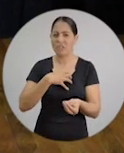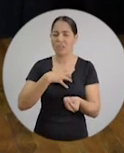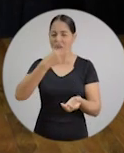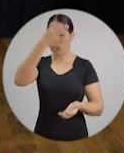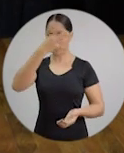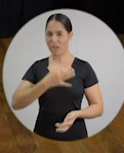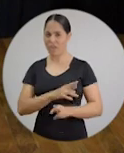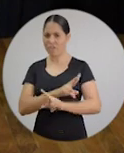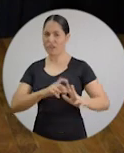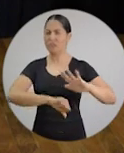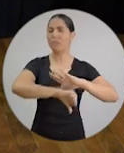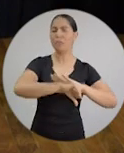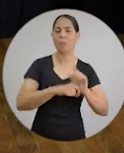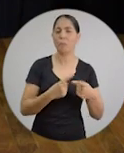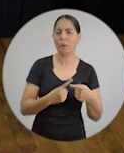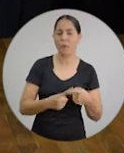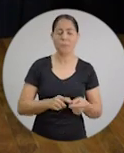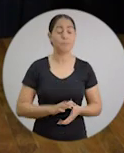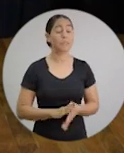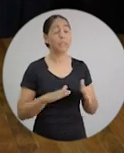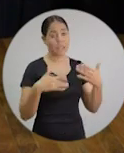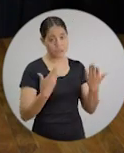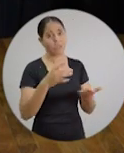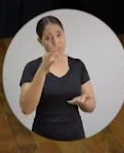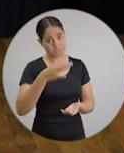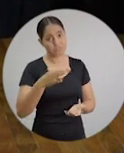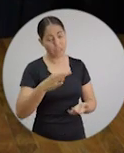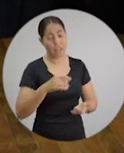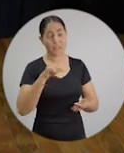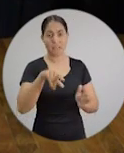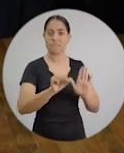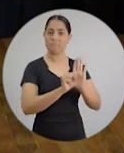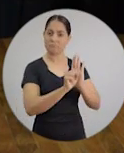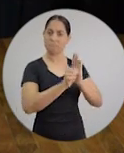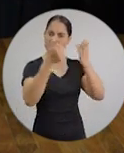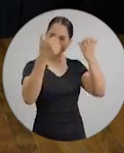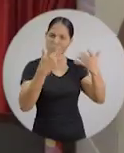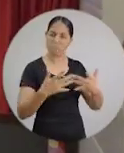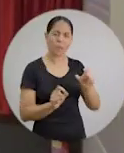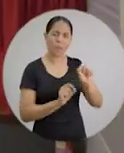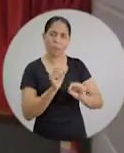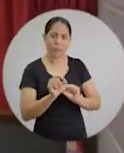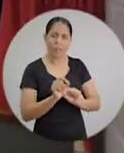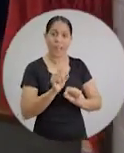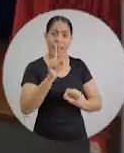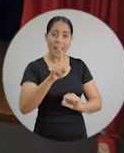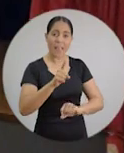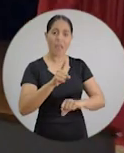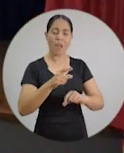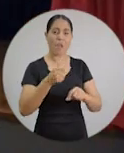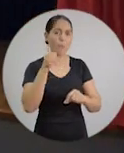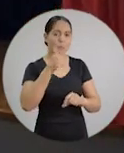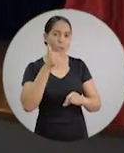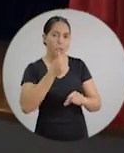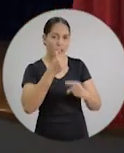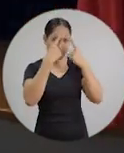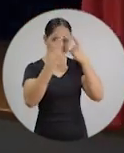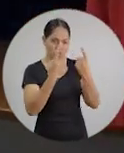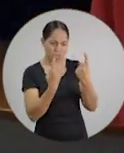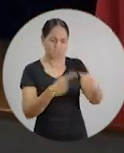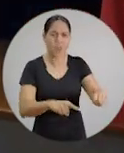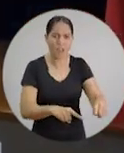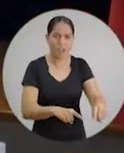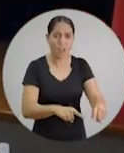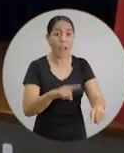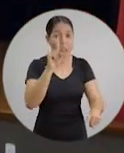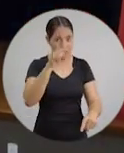Porque idoneidade é diferente de crime, né? Vale a gente destacar. Exatamente, né? O teor exato da súmula, ela vai dizer exatamente que a